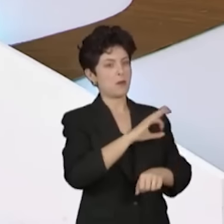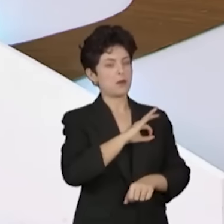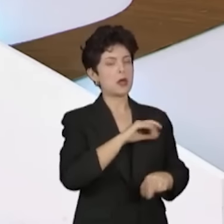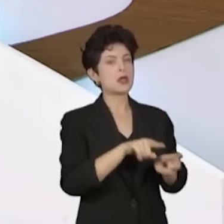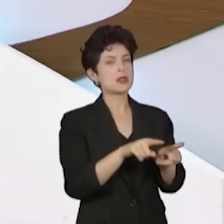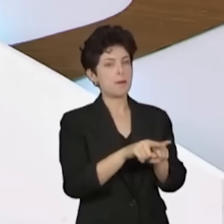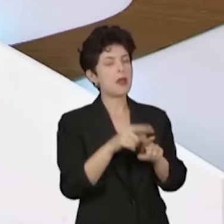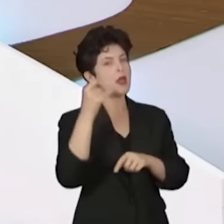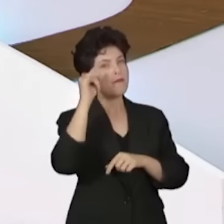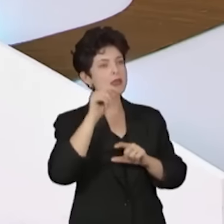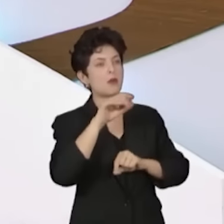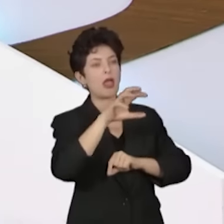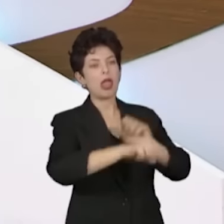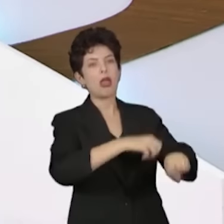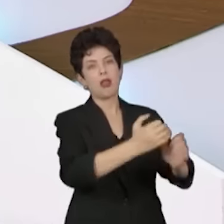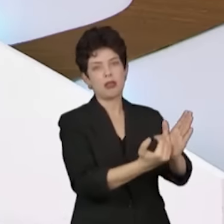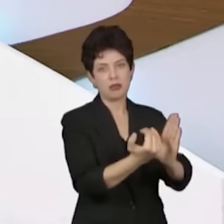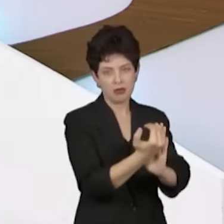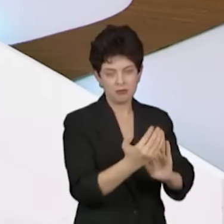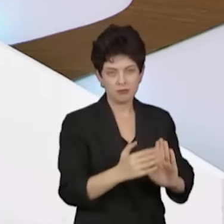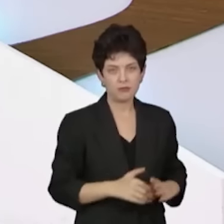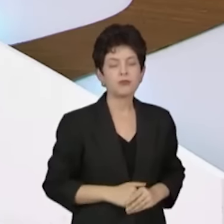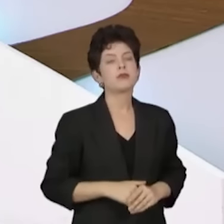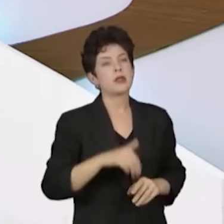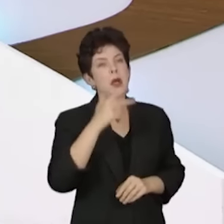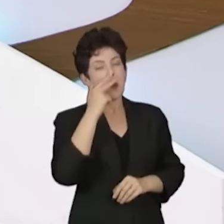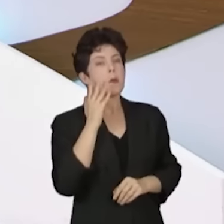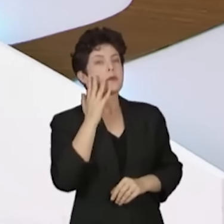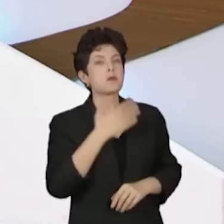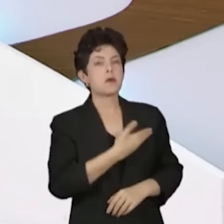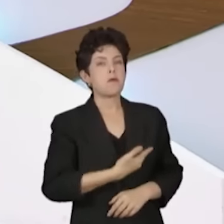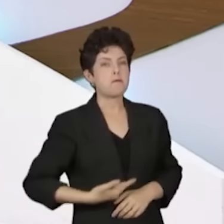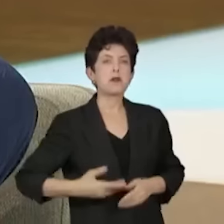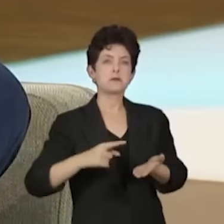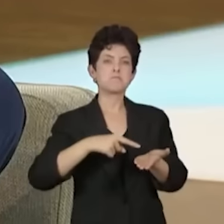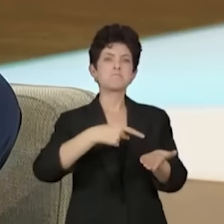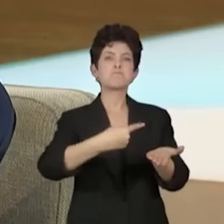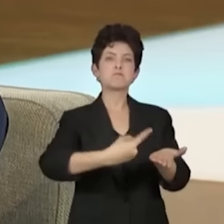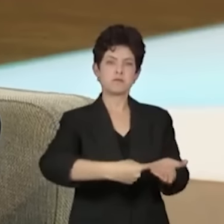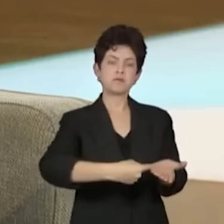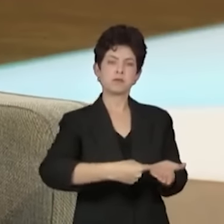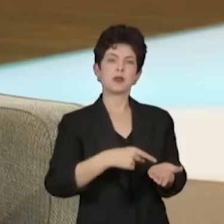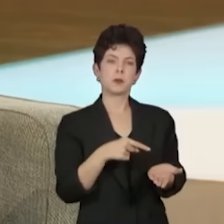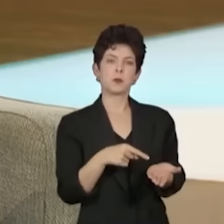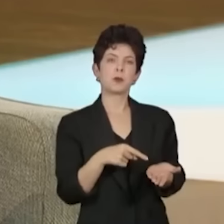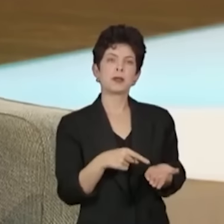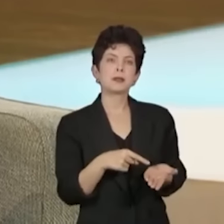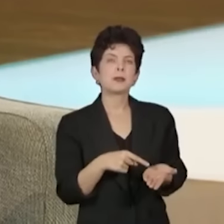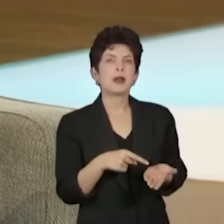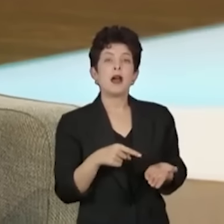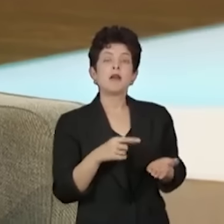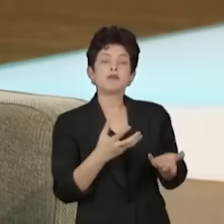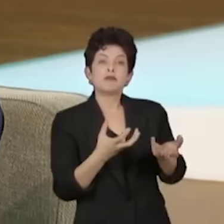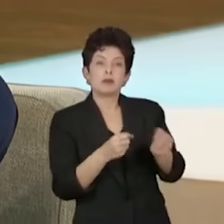coibir as ações Eu acho que o governador se comprometeu a